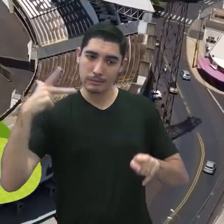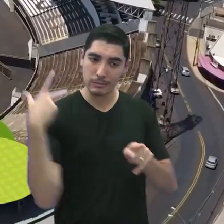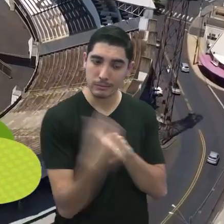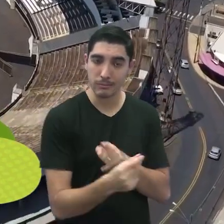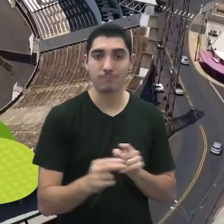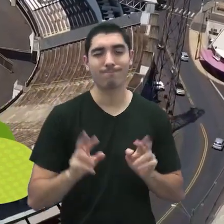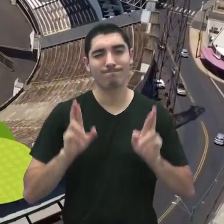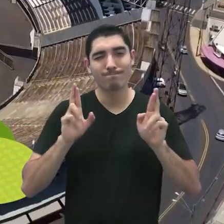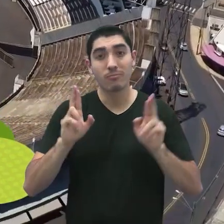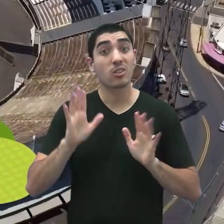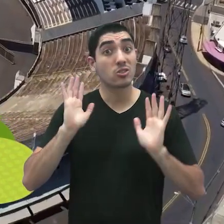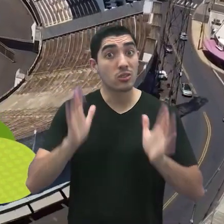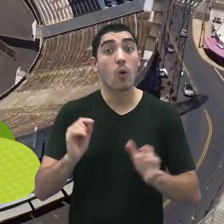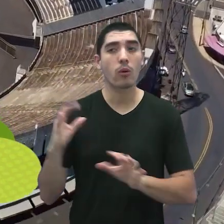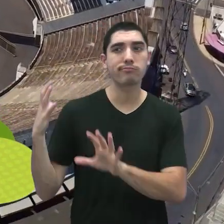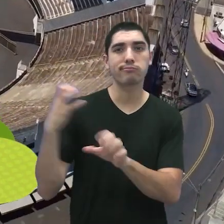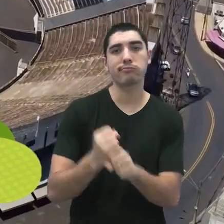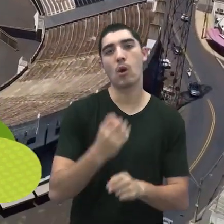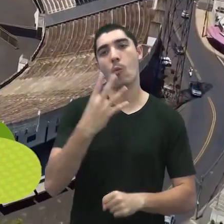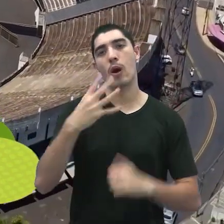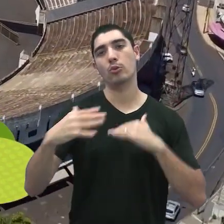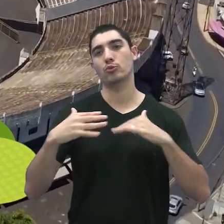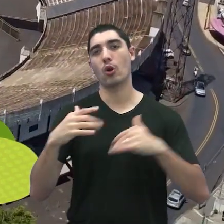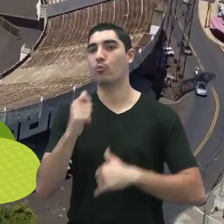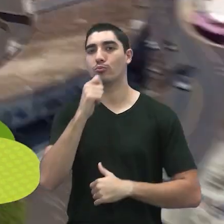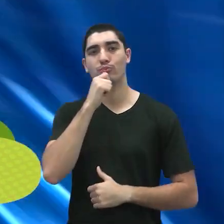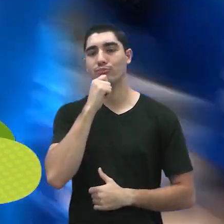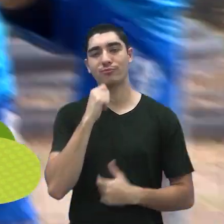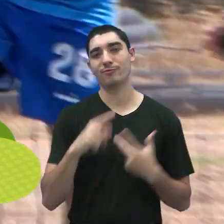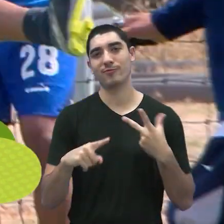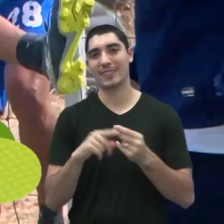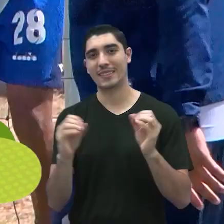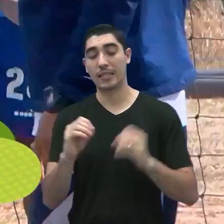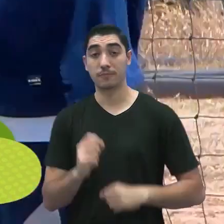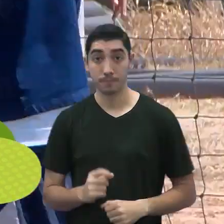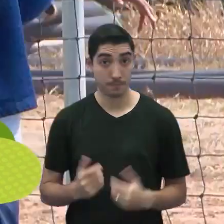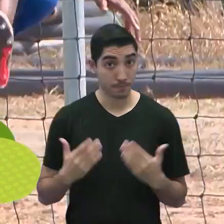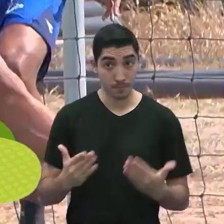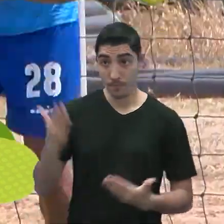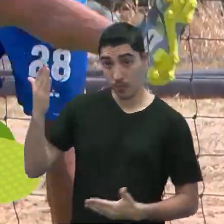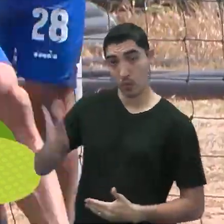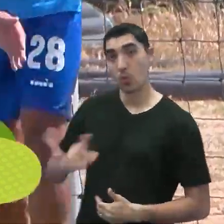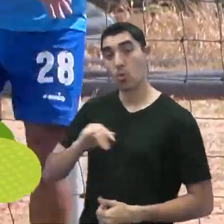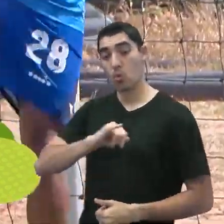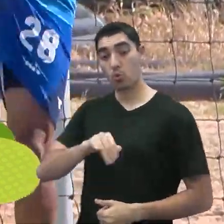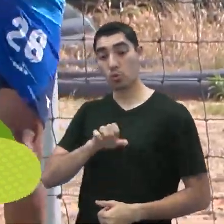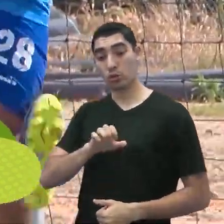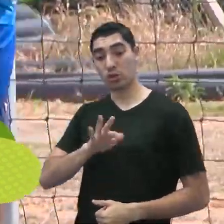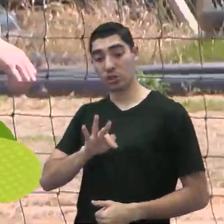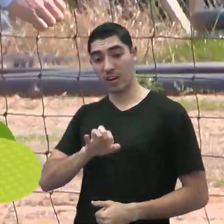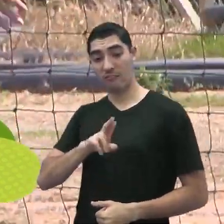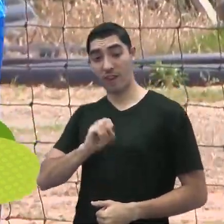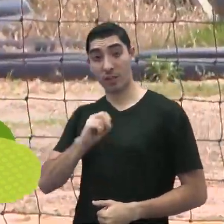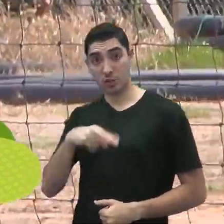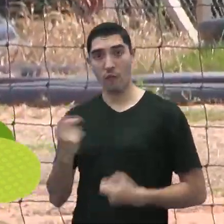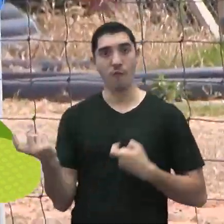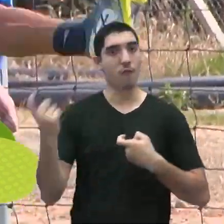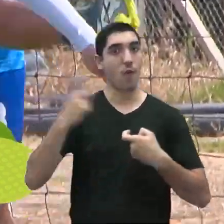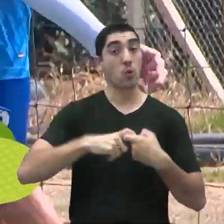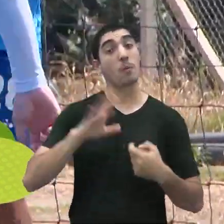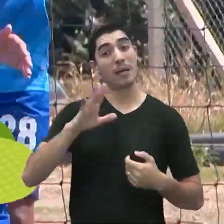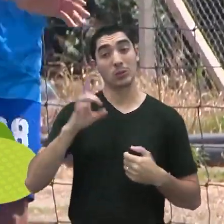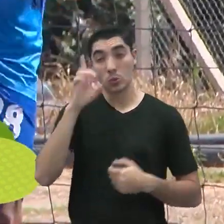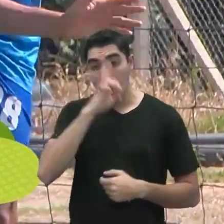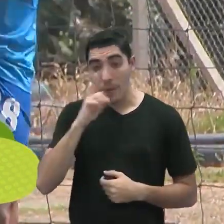uma vitória, que não vem há 4 jogos. Para o jogo, o volante Jefferson Lima voltou aos treinos, mas